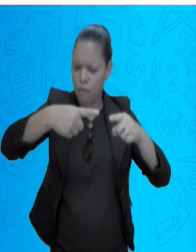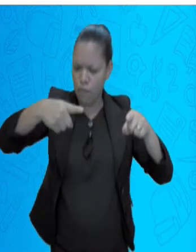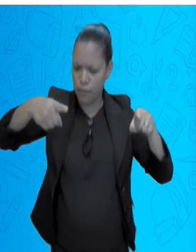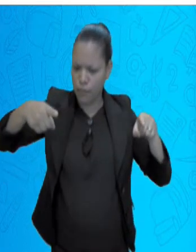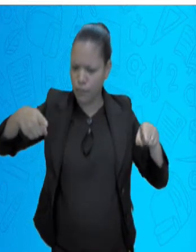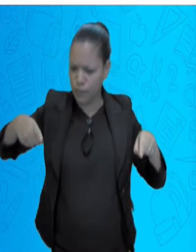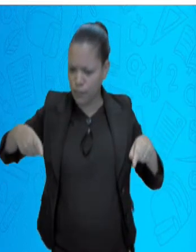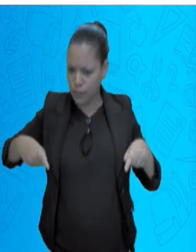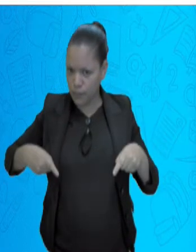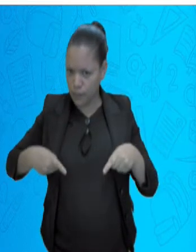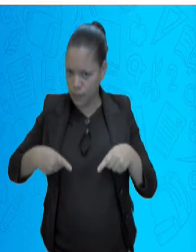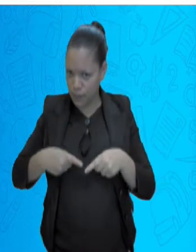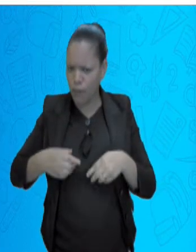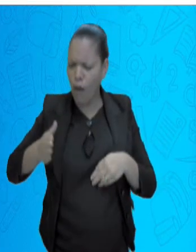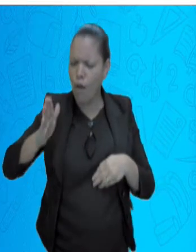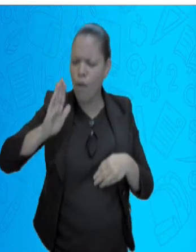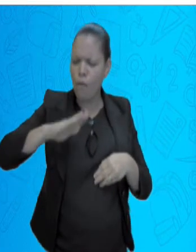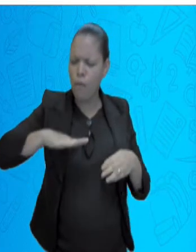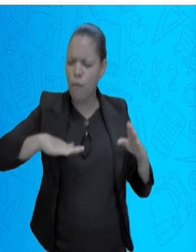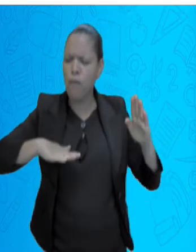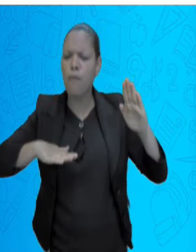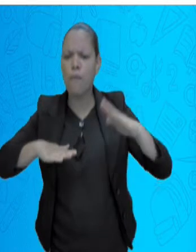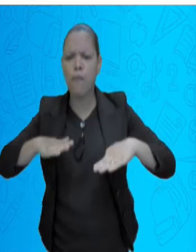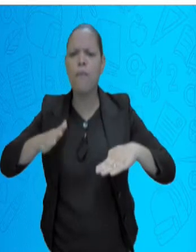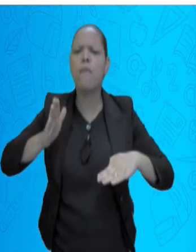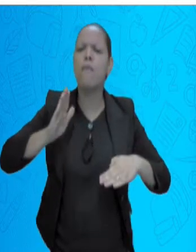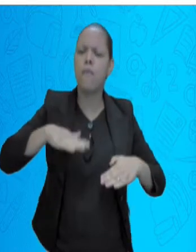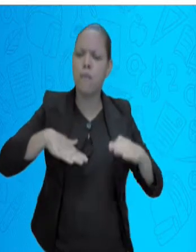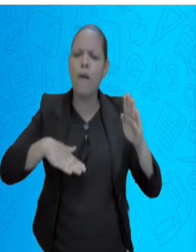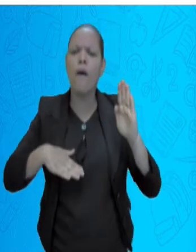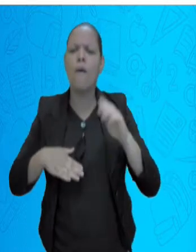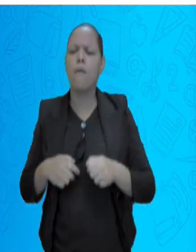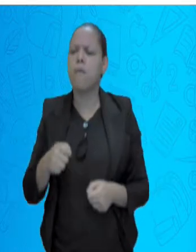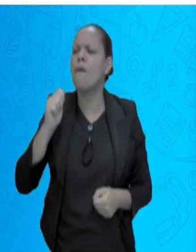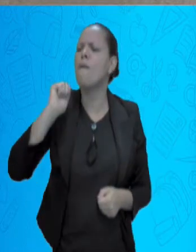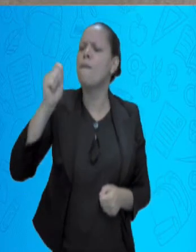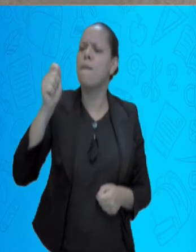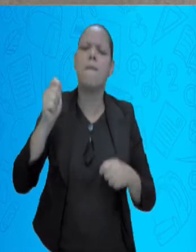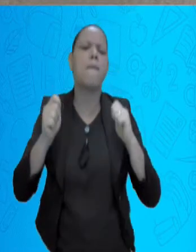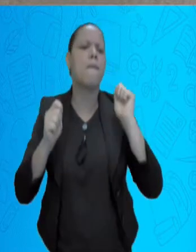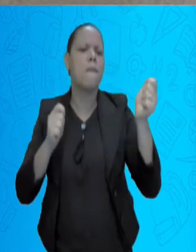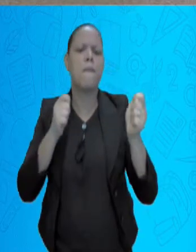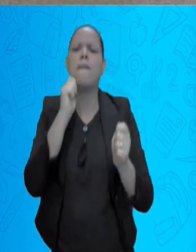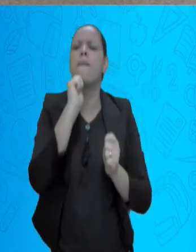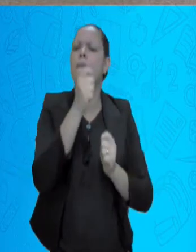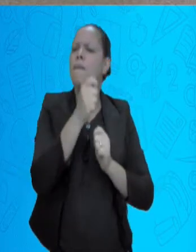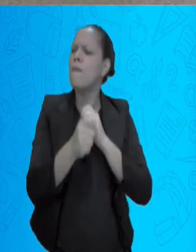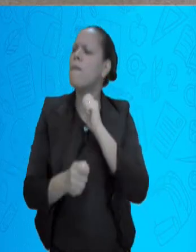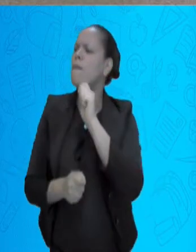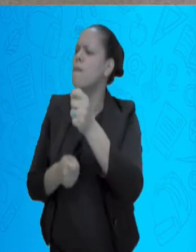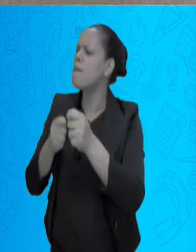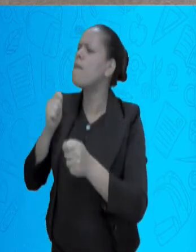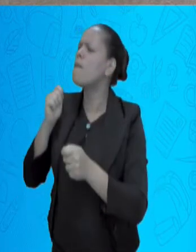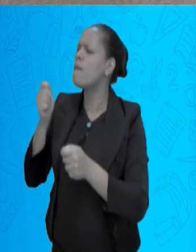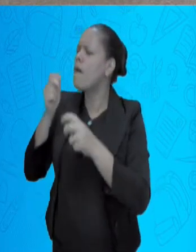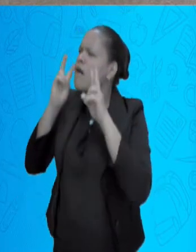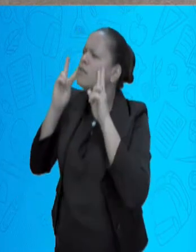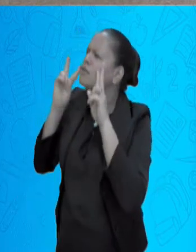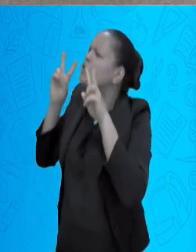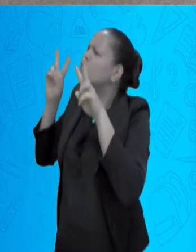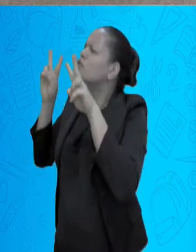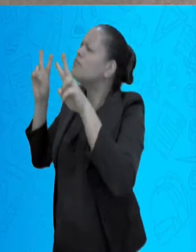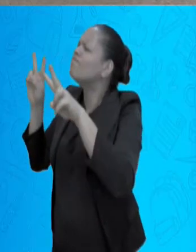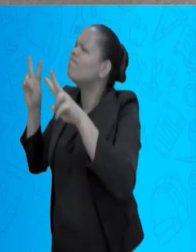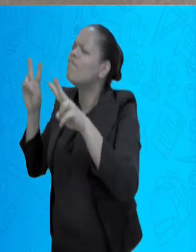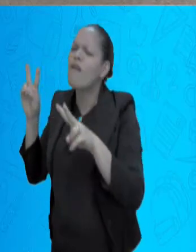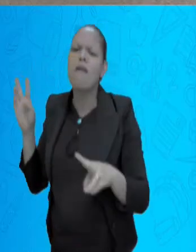bateria, aqueles instrumentos de percussão que a gente vê muito na escola. São instrumentos